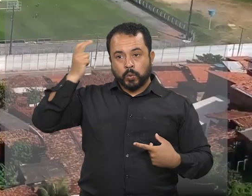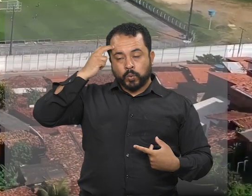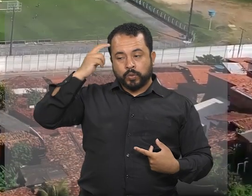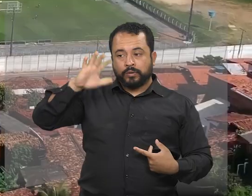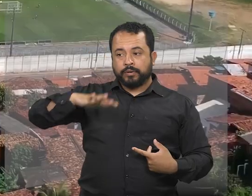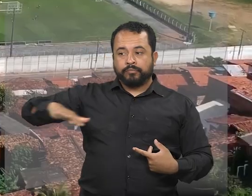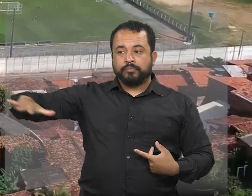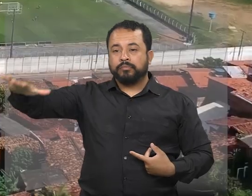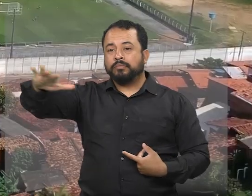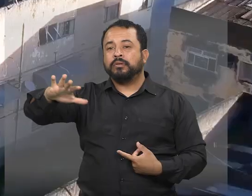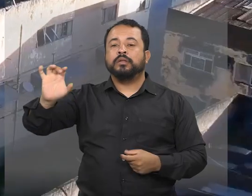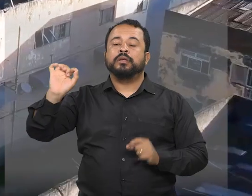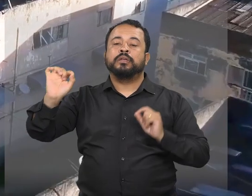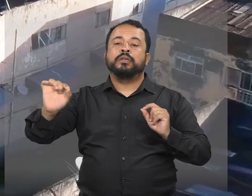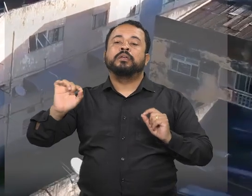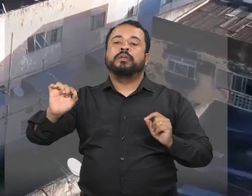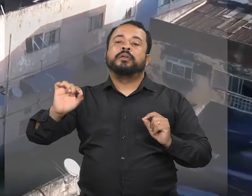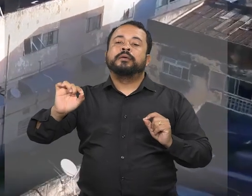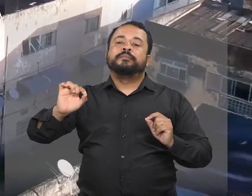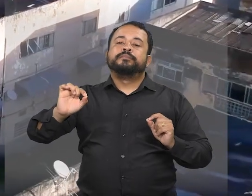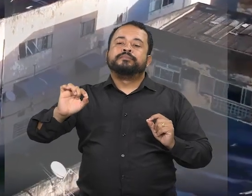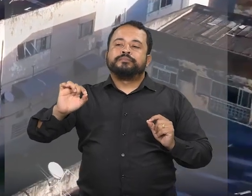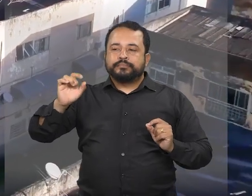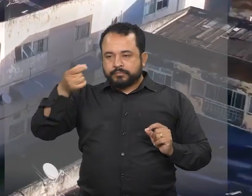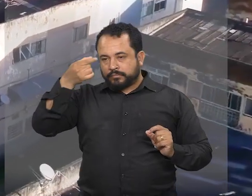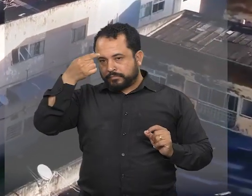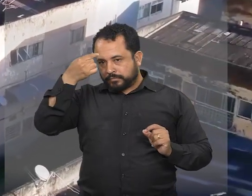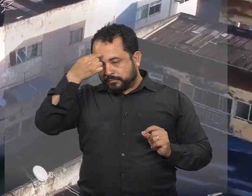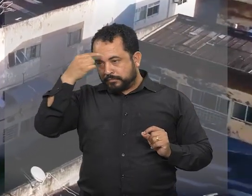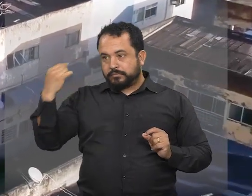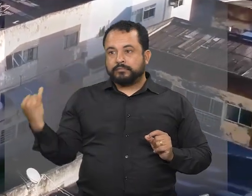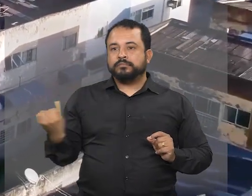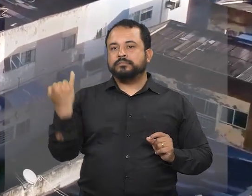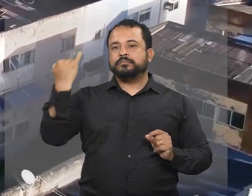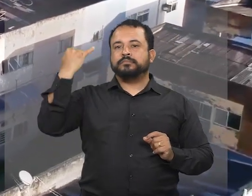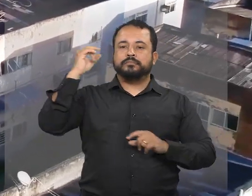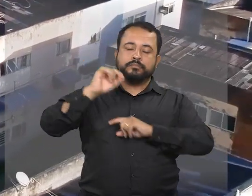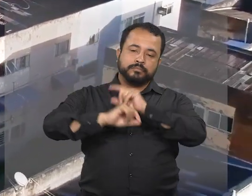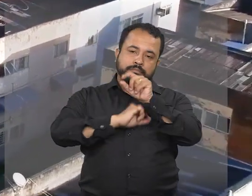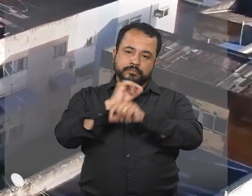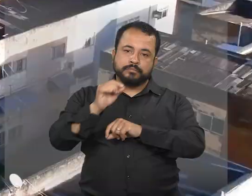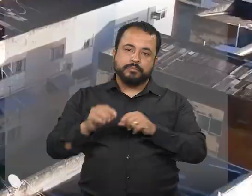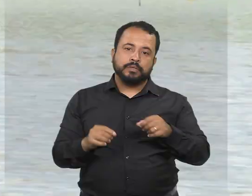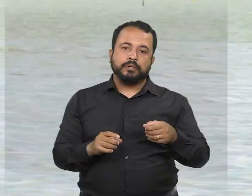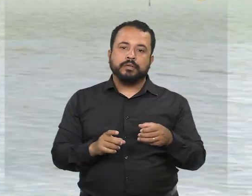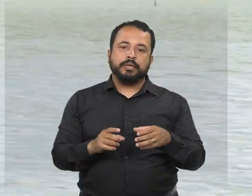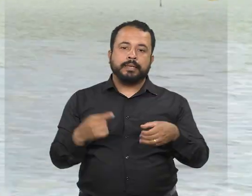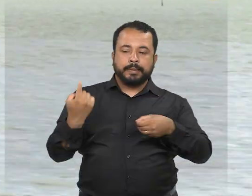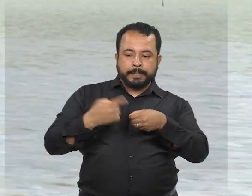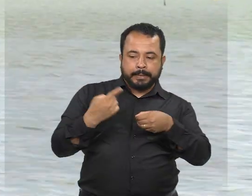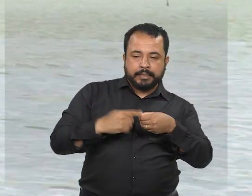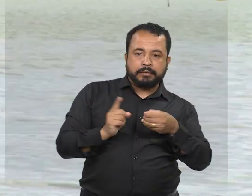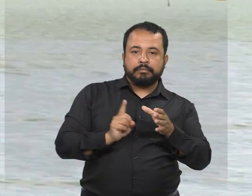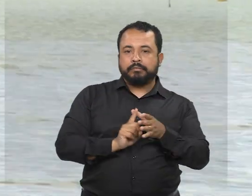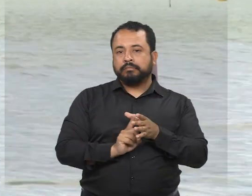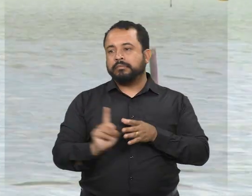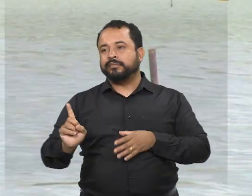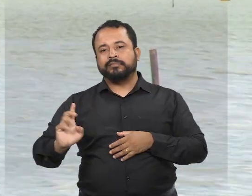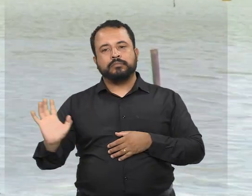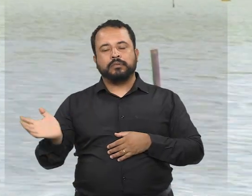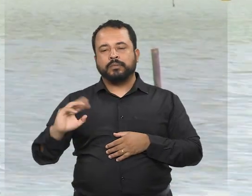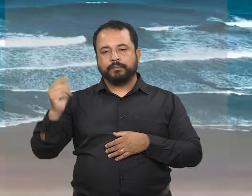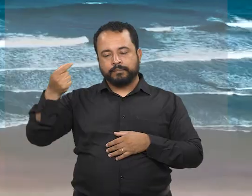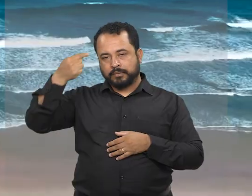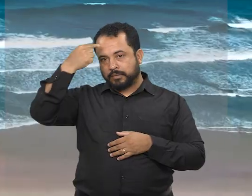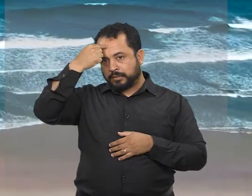a memória, ela é fundamental, porque a saída dos bairros, ela levou junto apenas